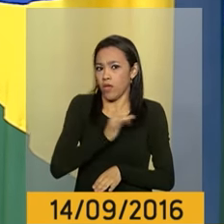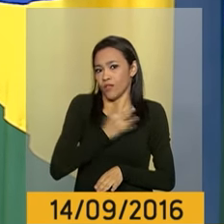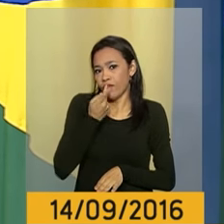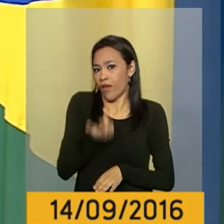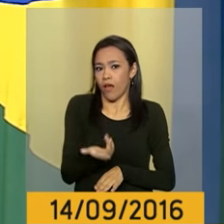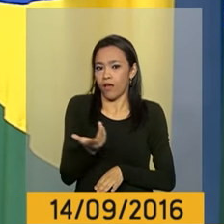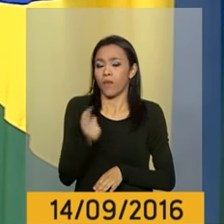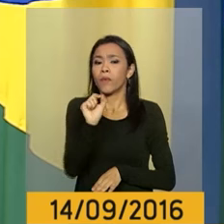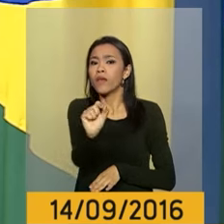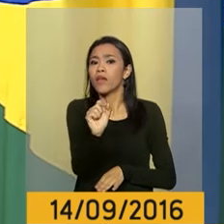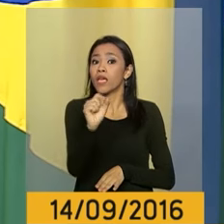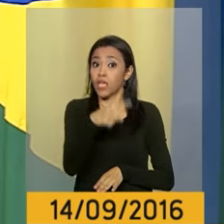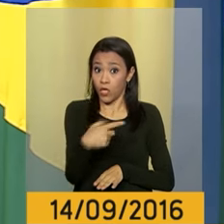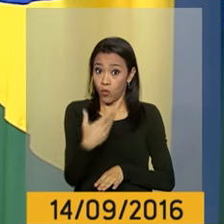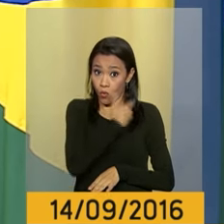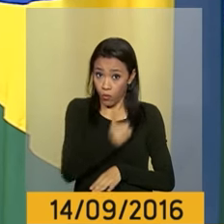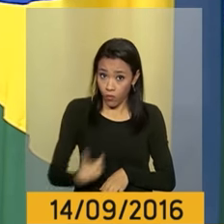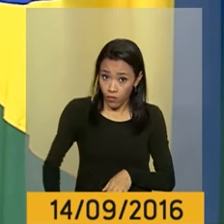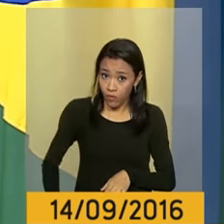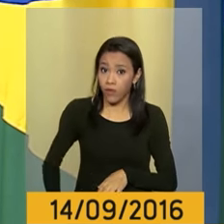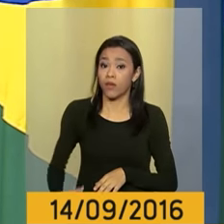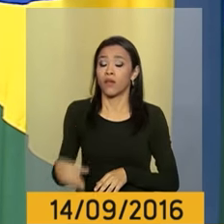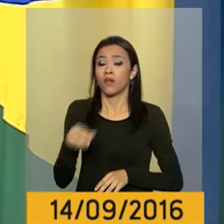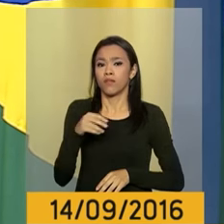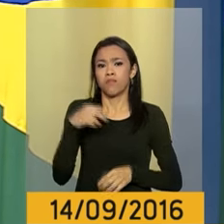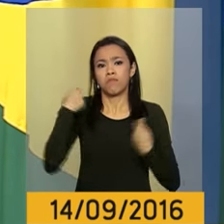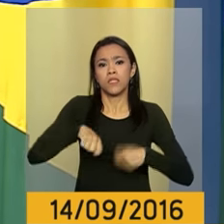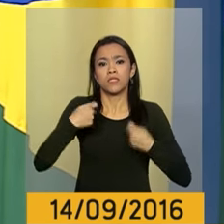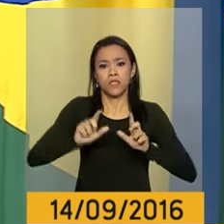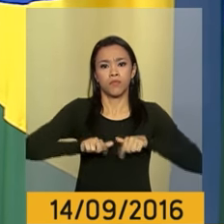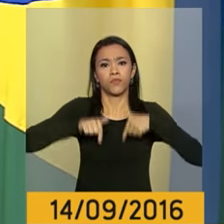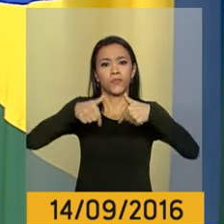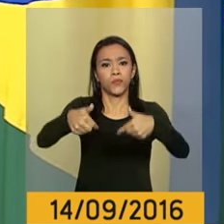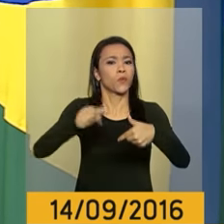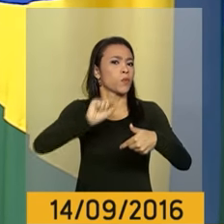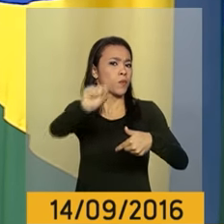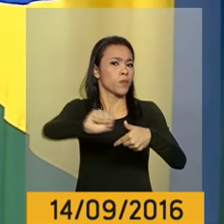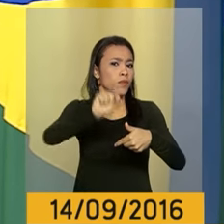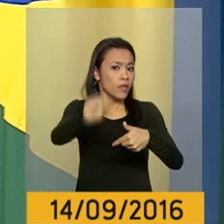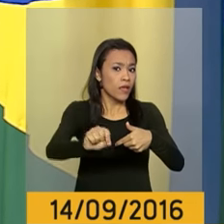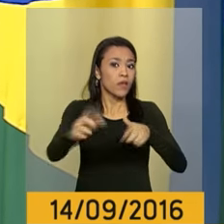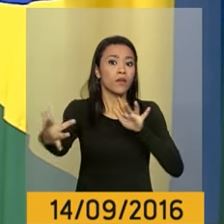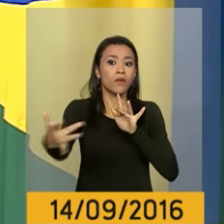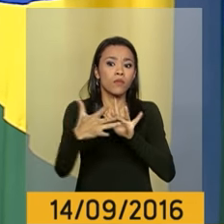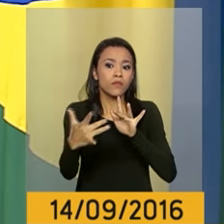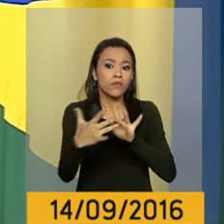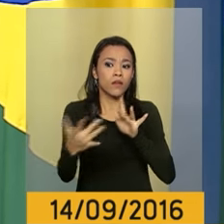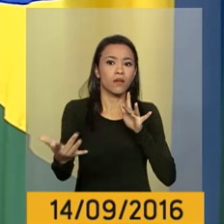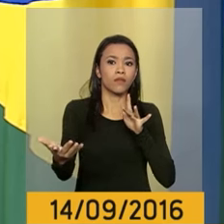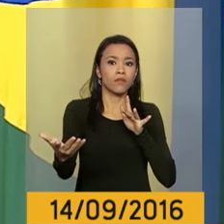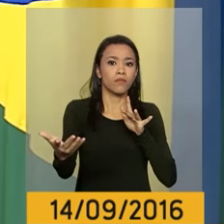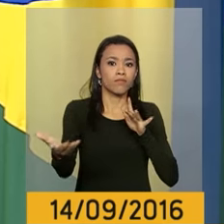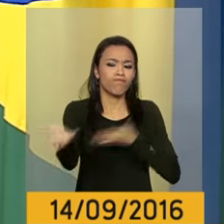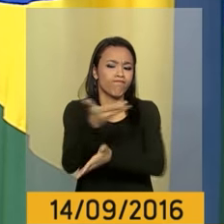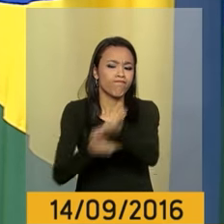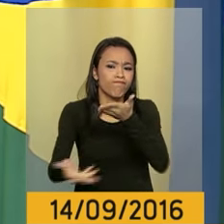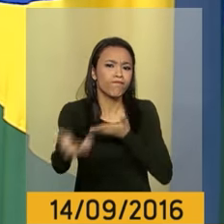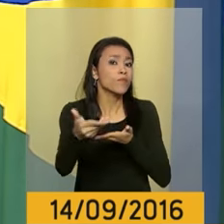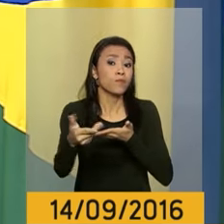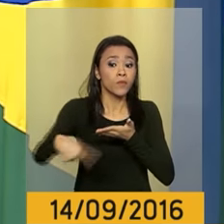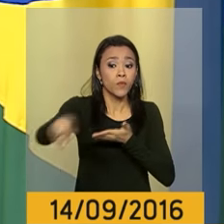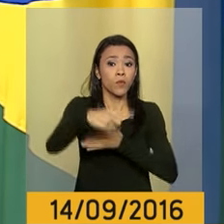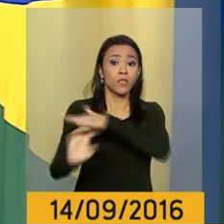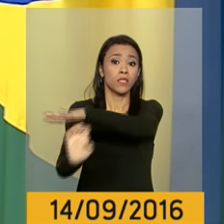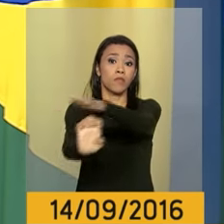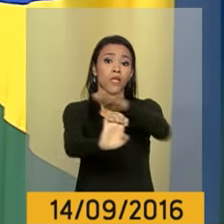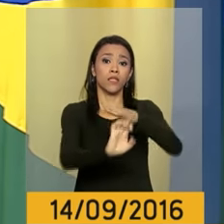dizê-lo, de que o poder público age ou deve agir em contato, em conexão com a iniciativa